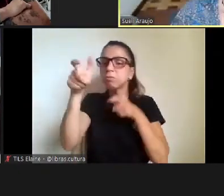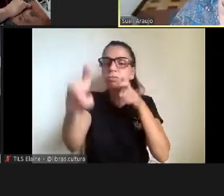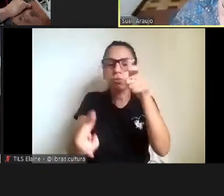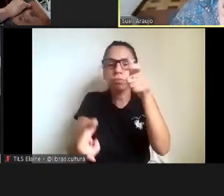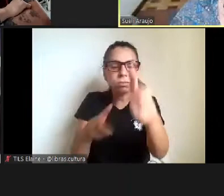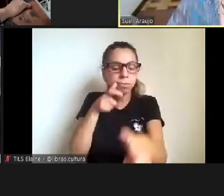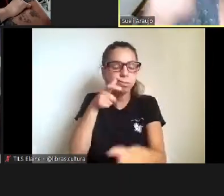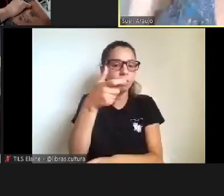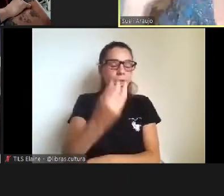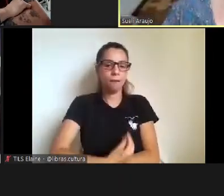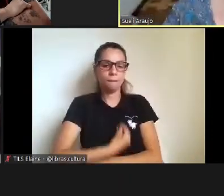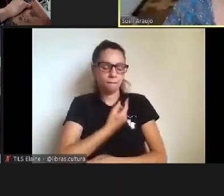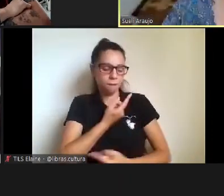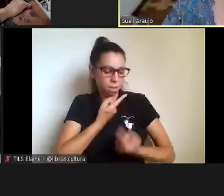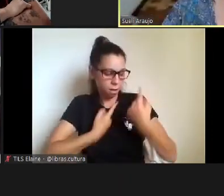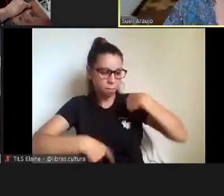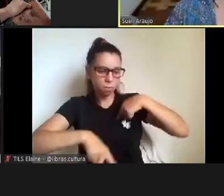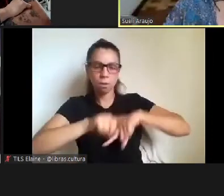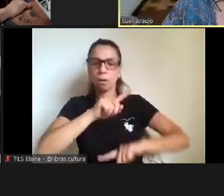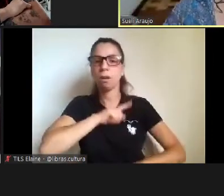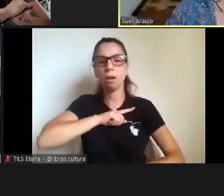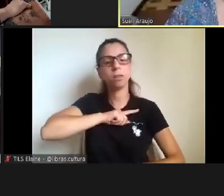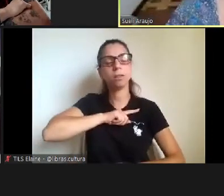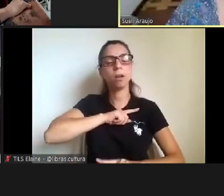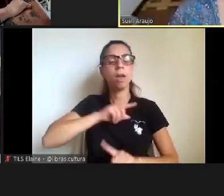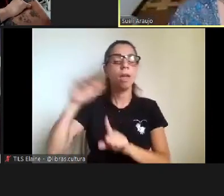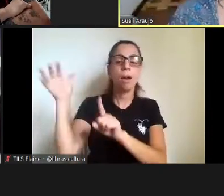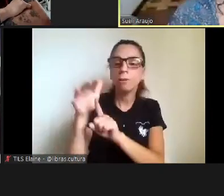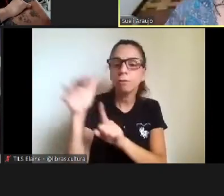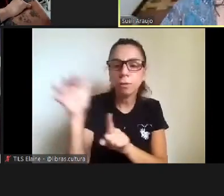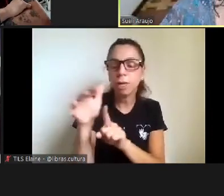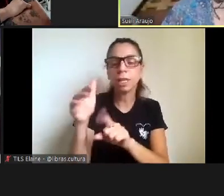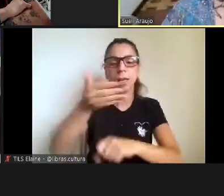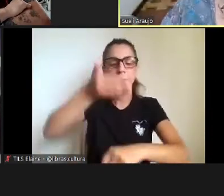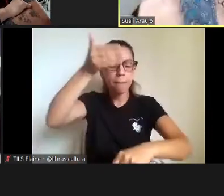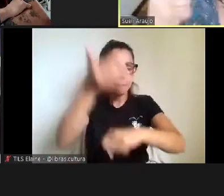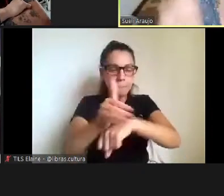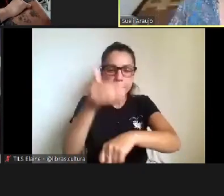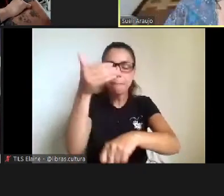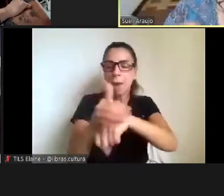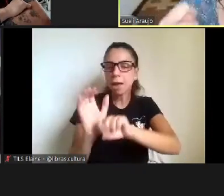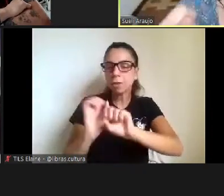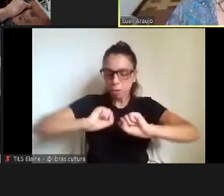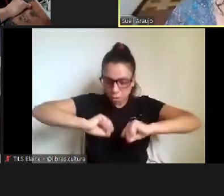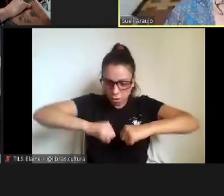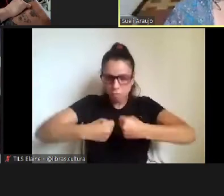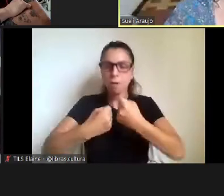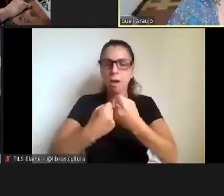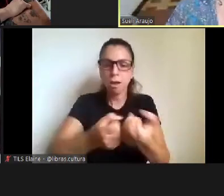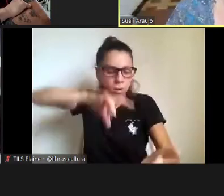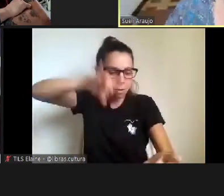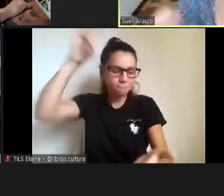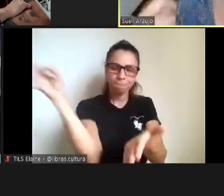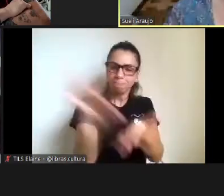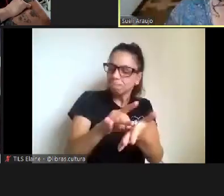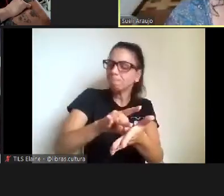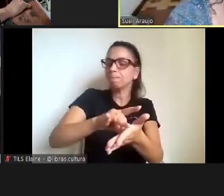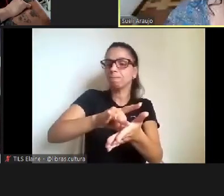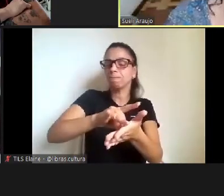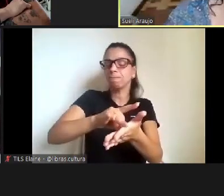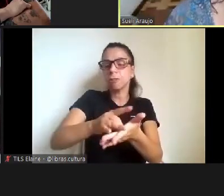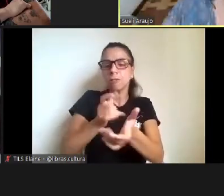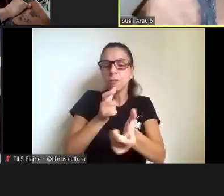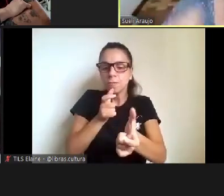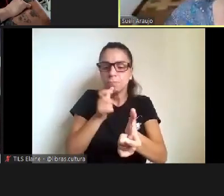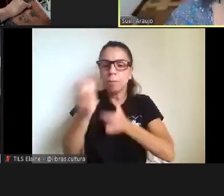vida. É a parrisia, a prática antiga, a prática da coragem, da verdade expressa em